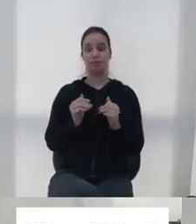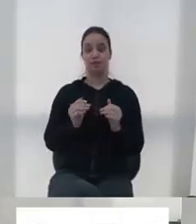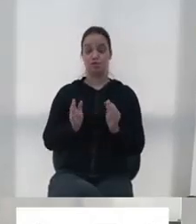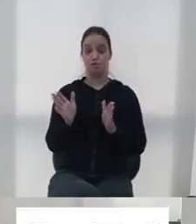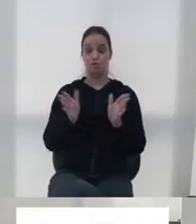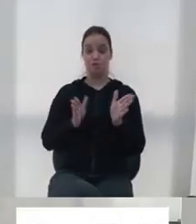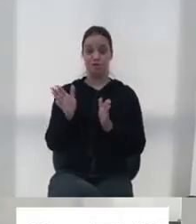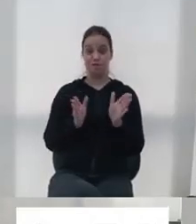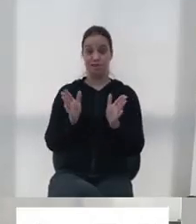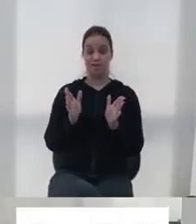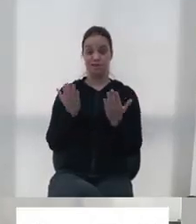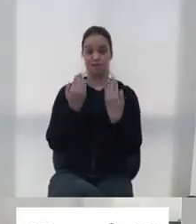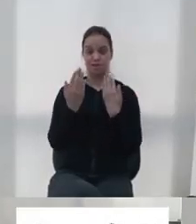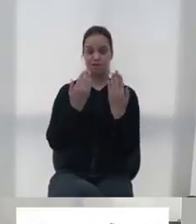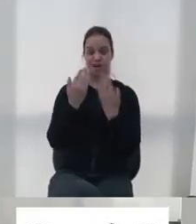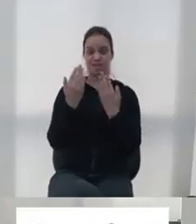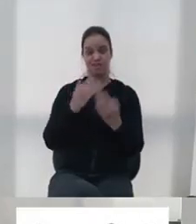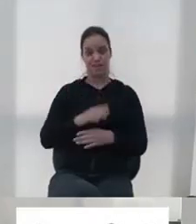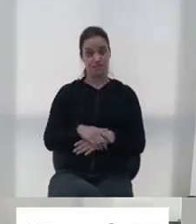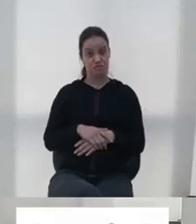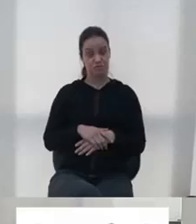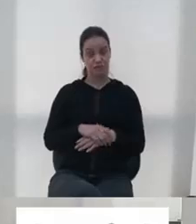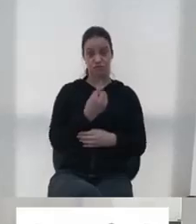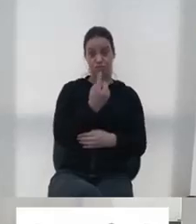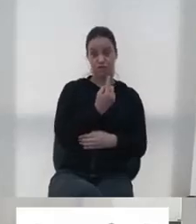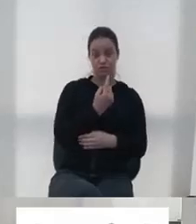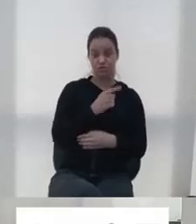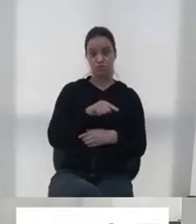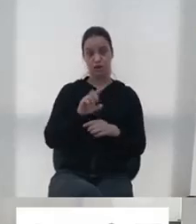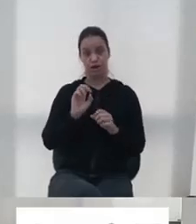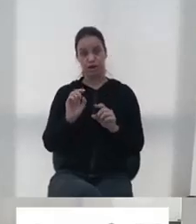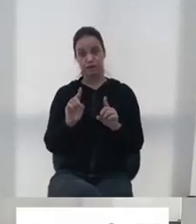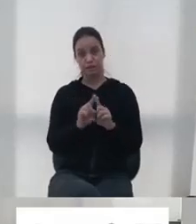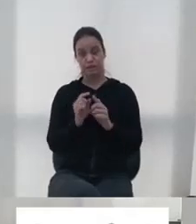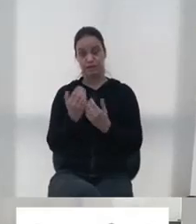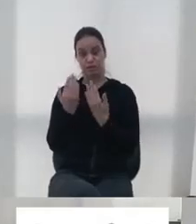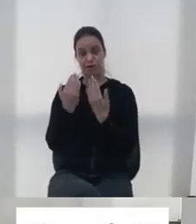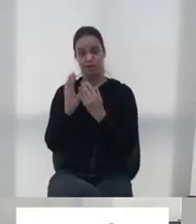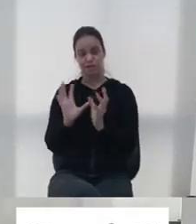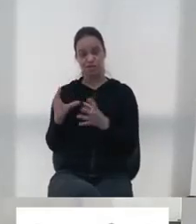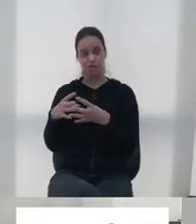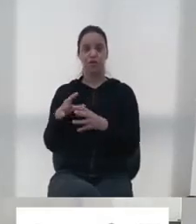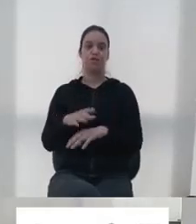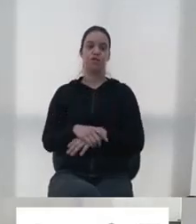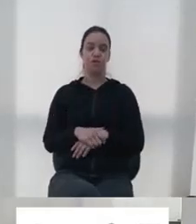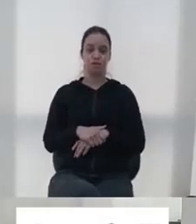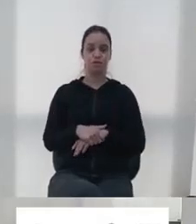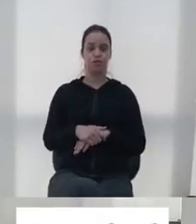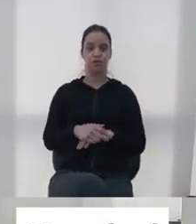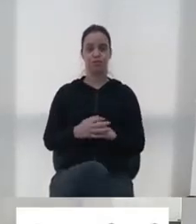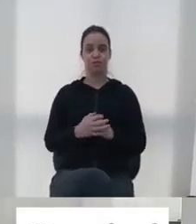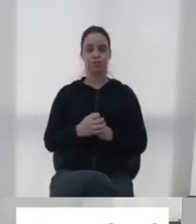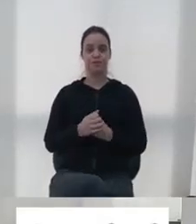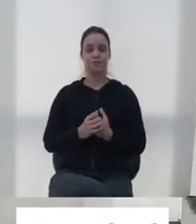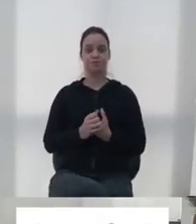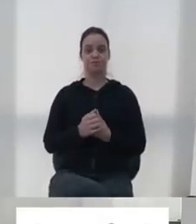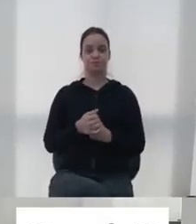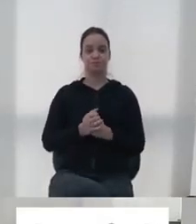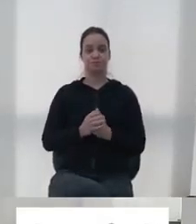atendimento inicial para os atendimentos coletivos, né? E a relação também com o núcleo de habitação e urbanismo,